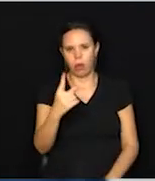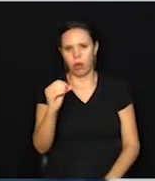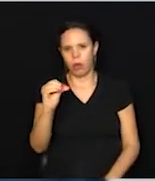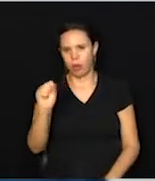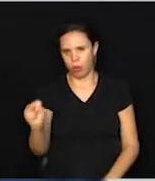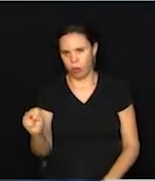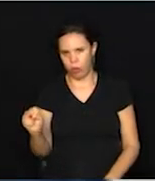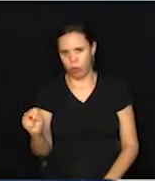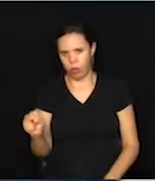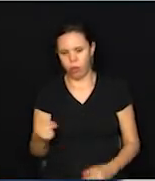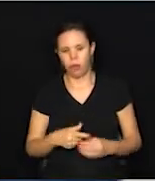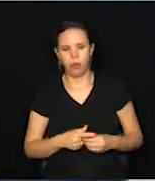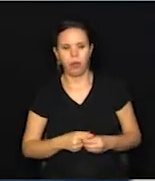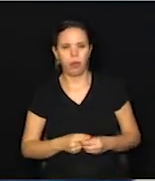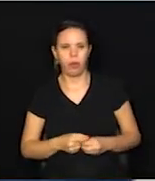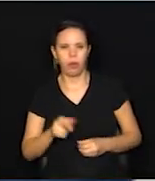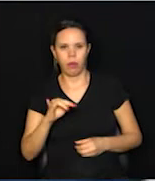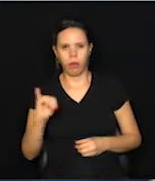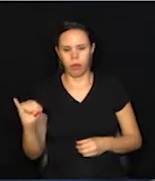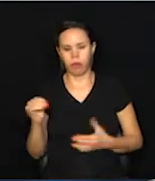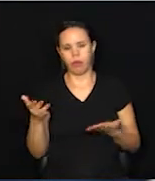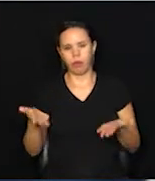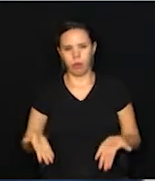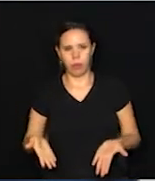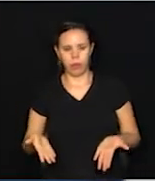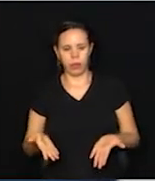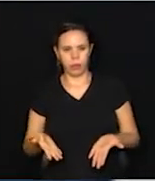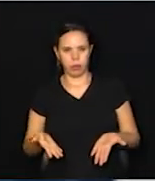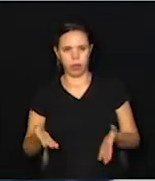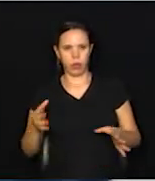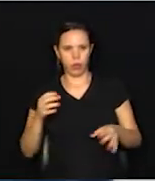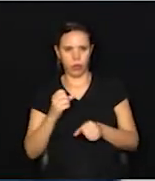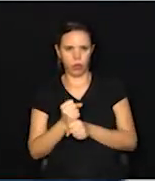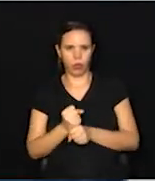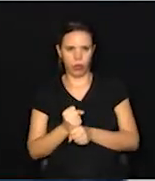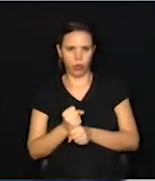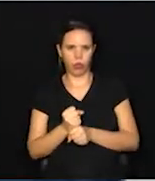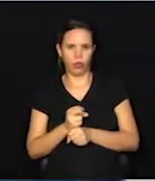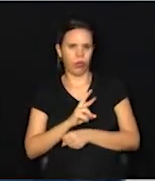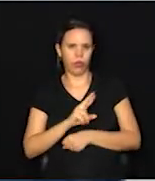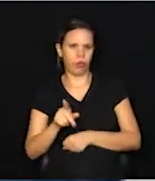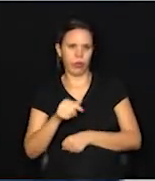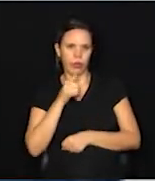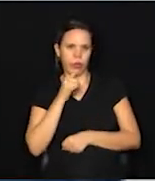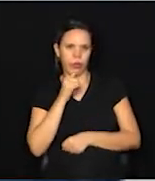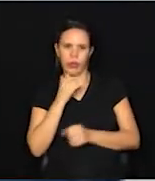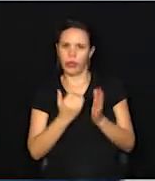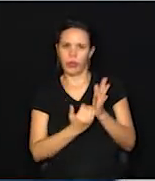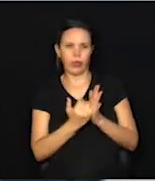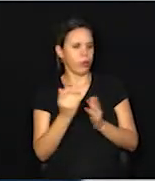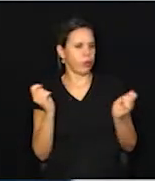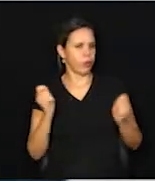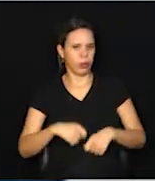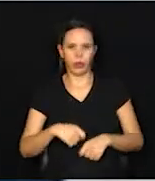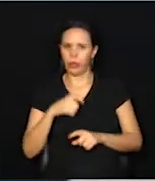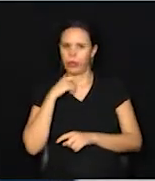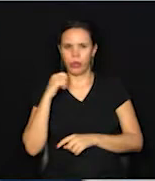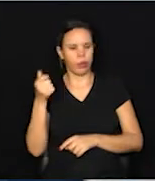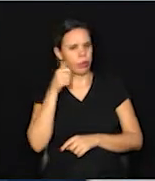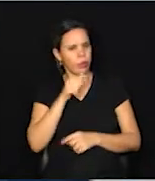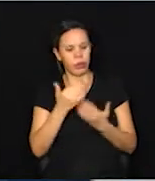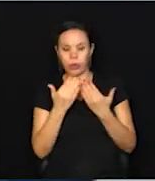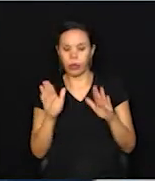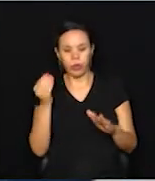na rede. E esse número não foi mais possível ser aumentado em abril. Nós tentamos abrir